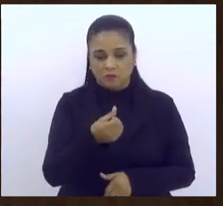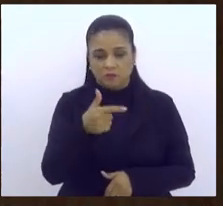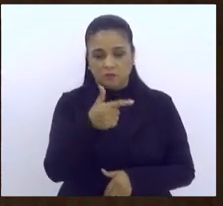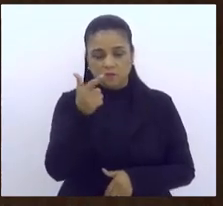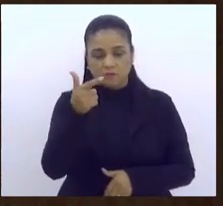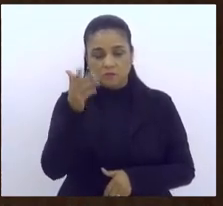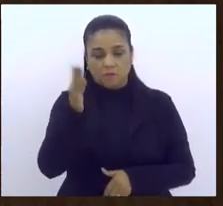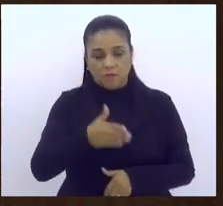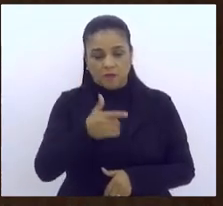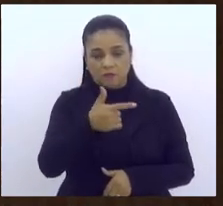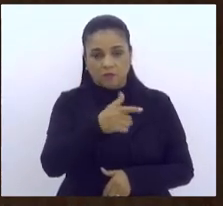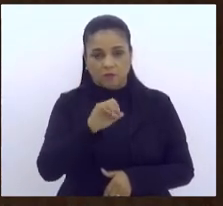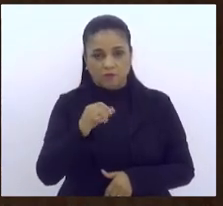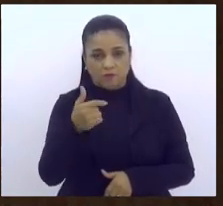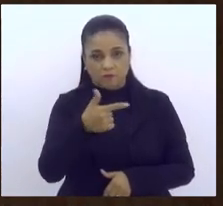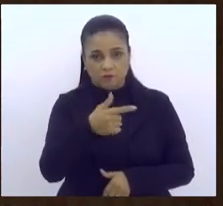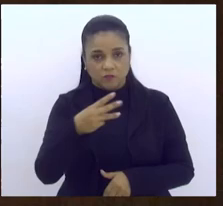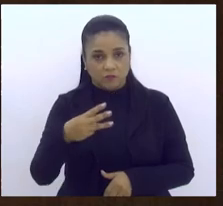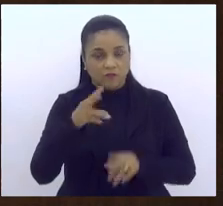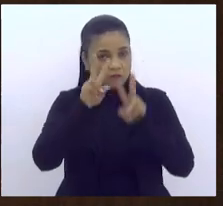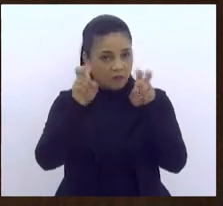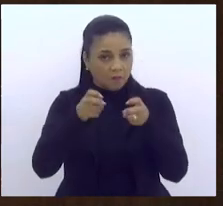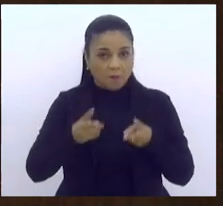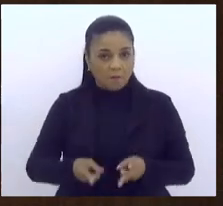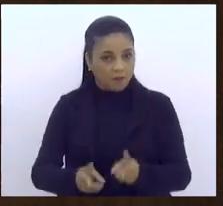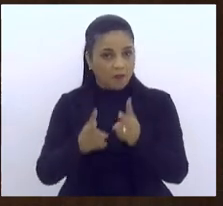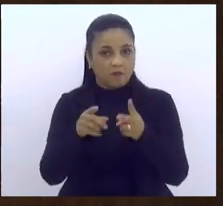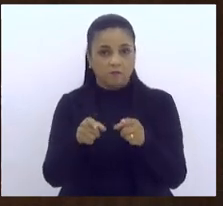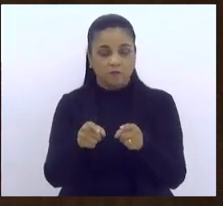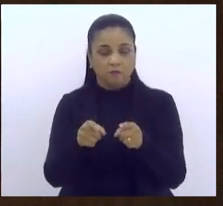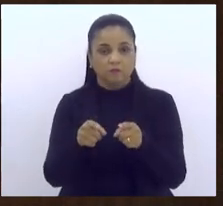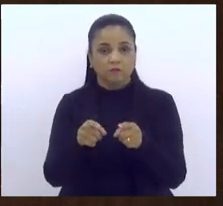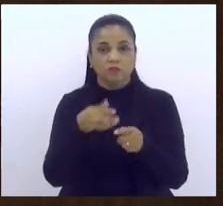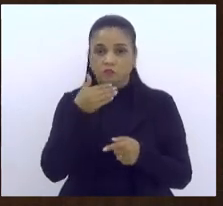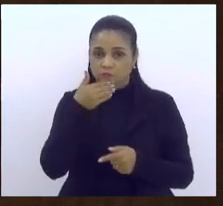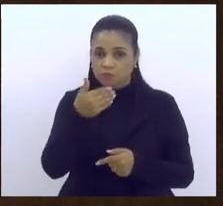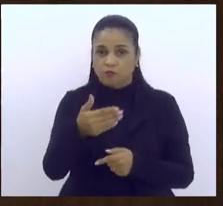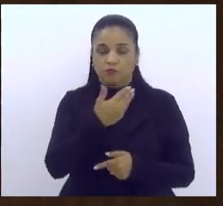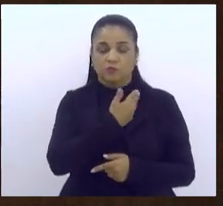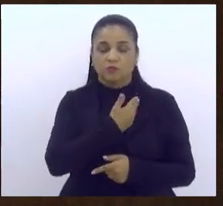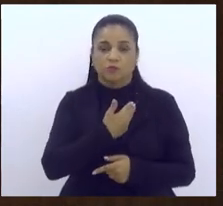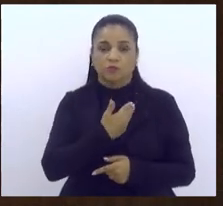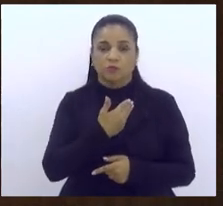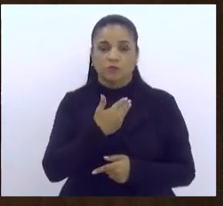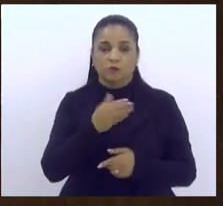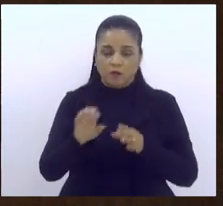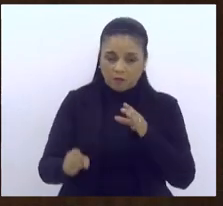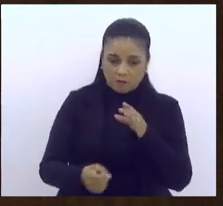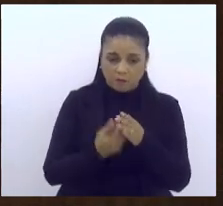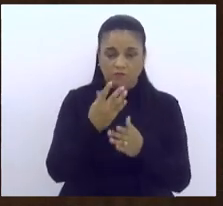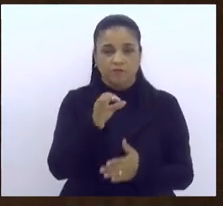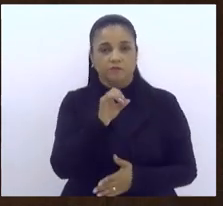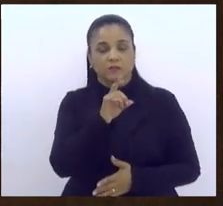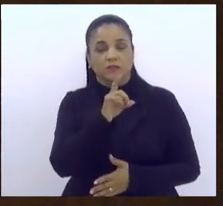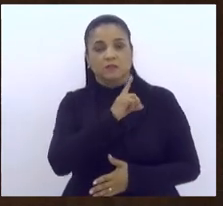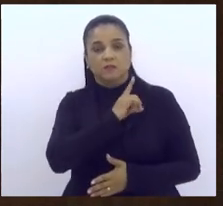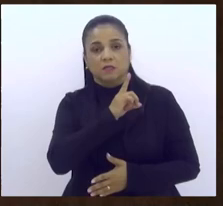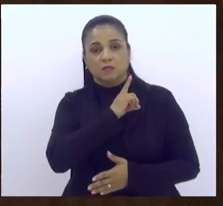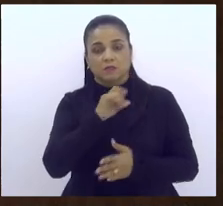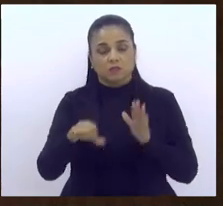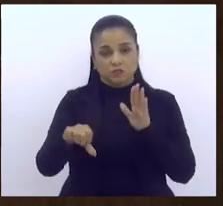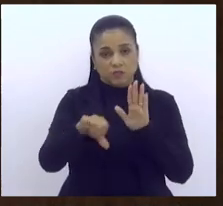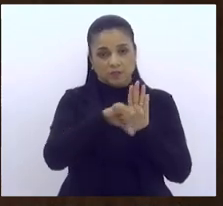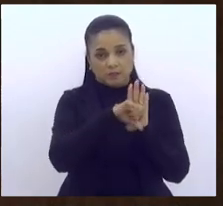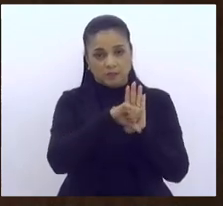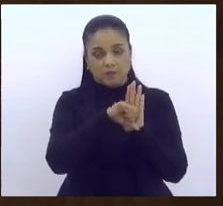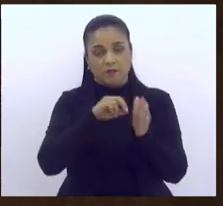1620/2023, que trata desse mesmo tema e que foi solicitando também implantação de delegacia especializada de crimes